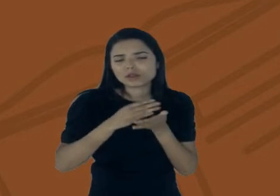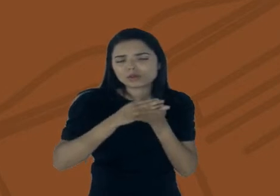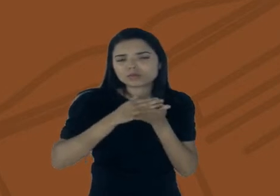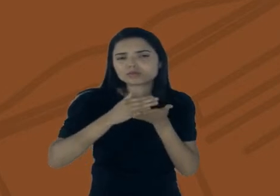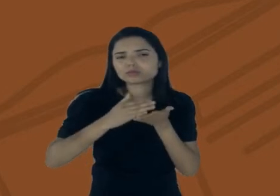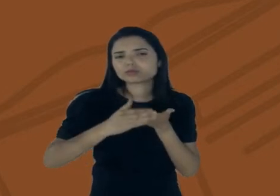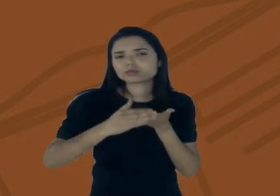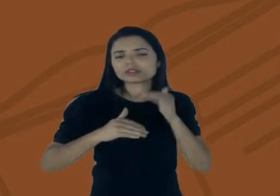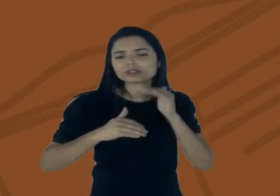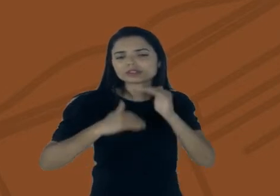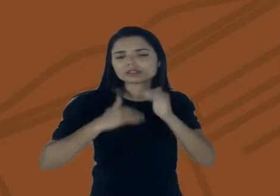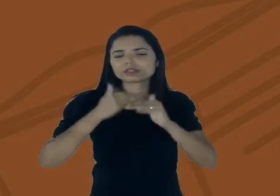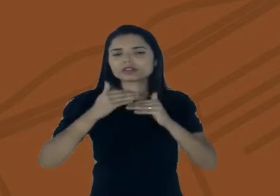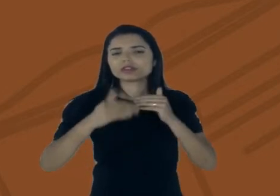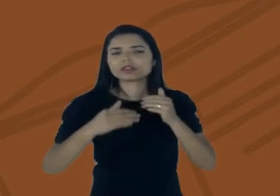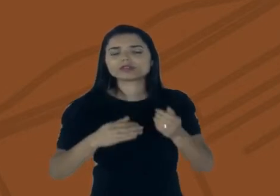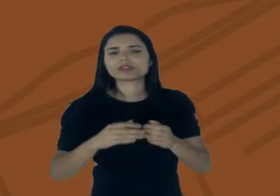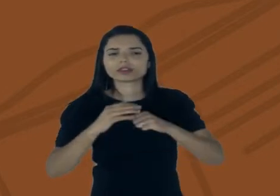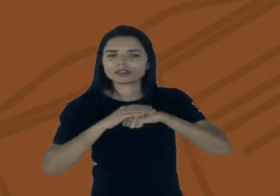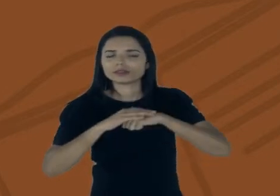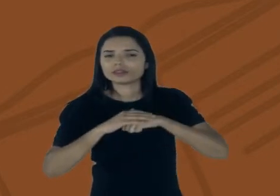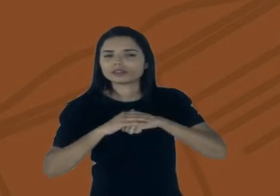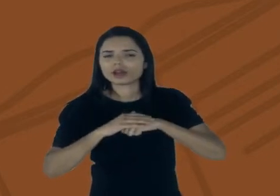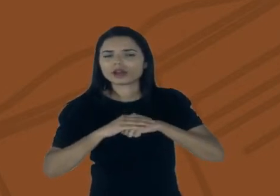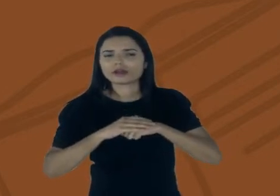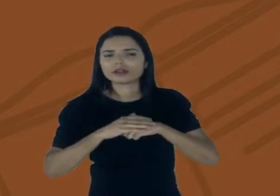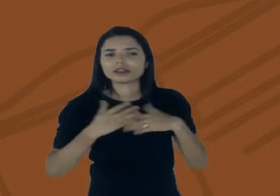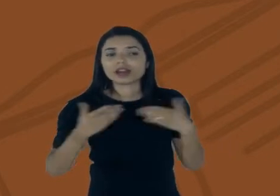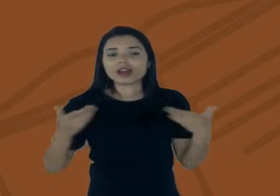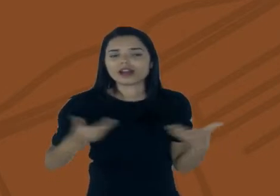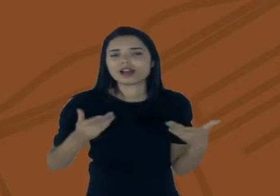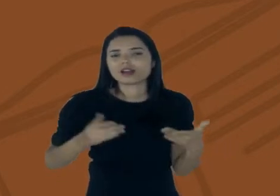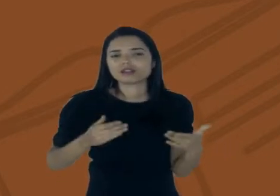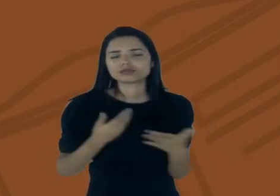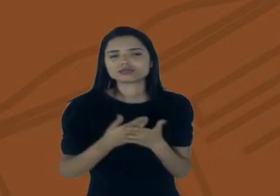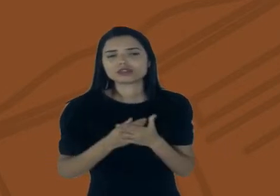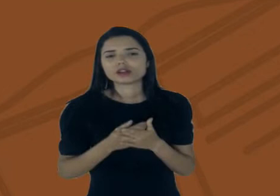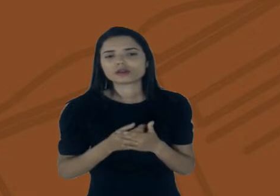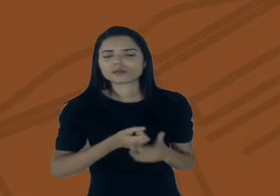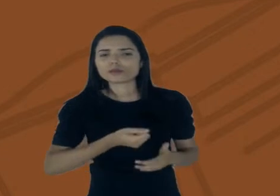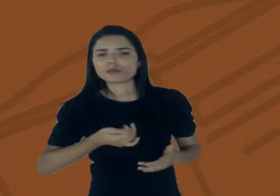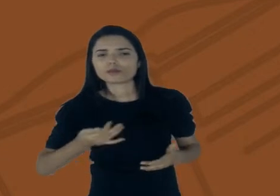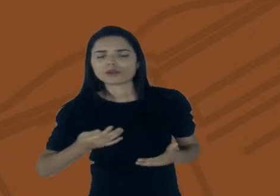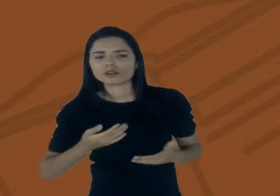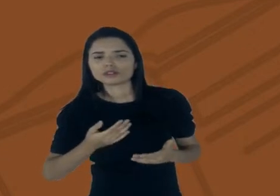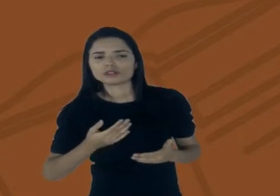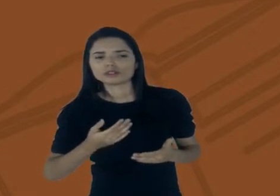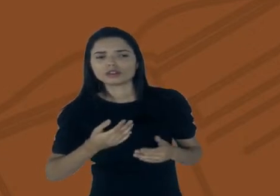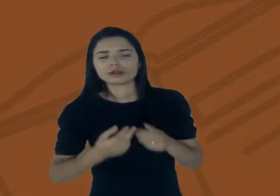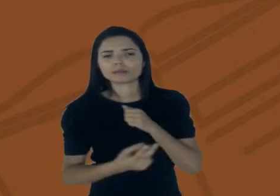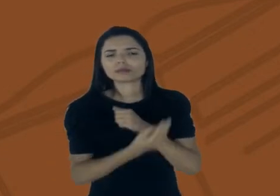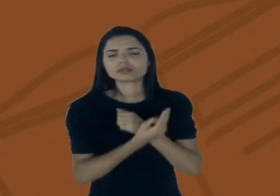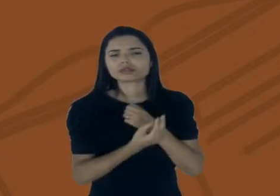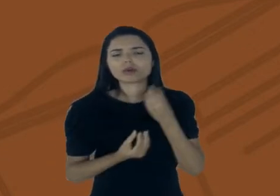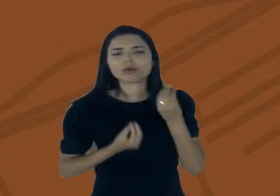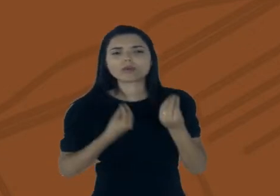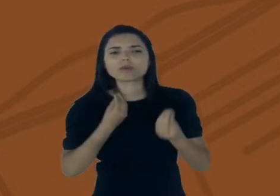a esse tipo de doença. E aí, quais são os cuidados que devem ter, principalmente as pessoas com pressão